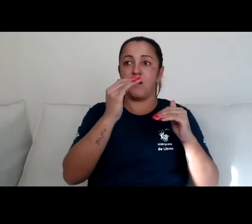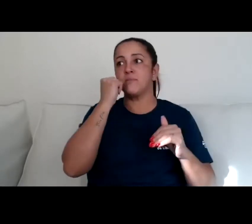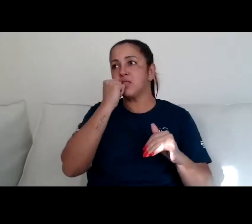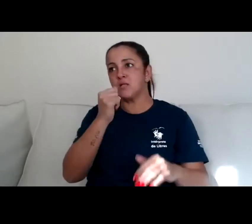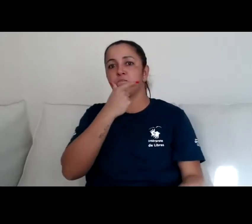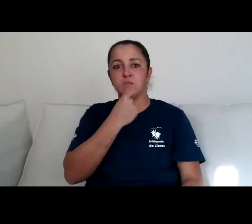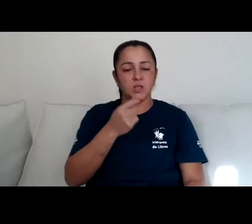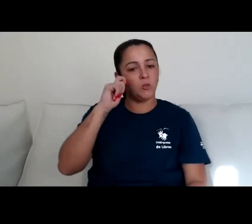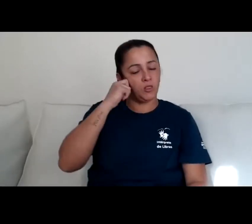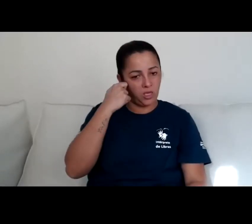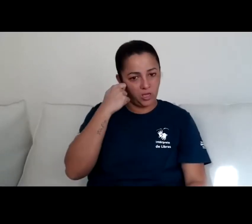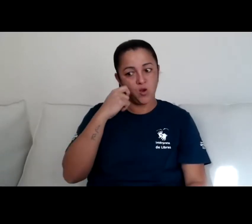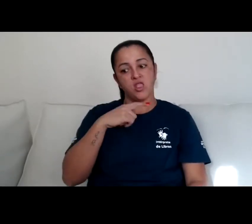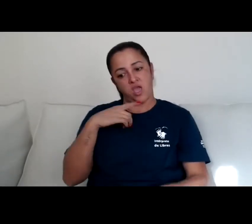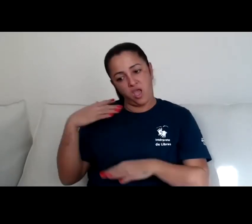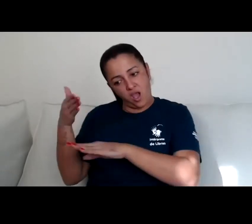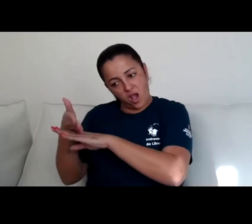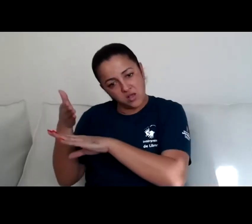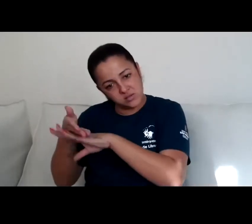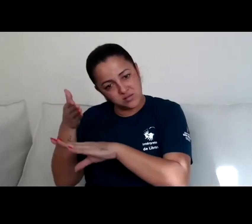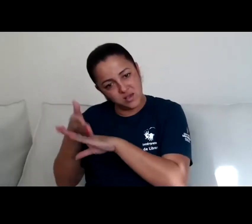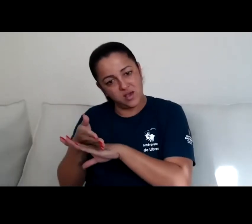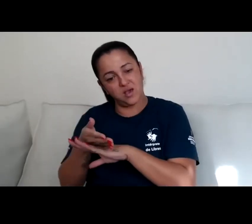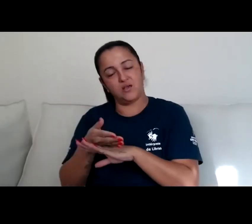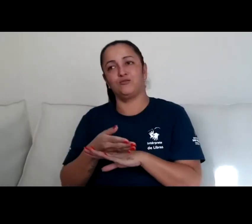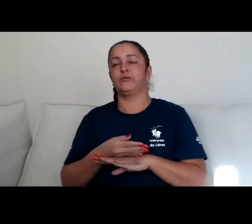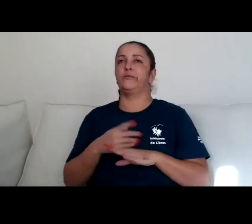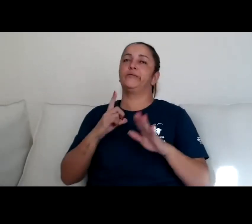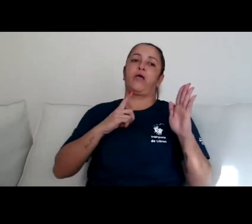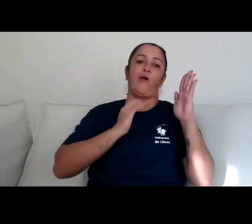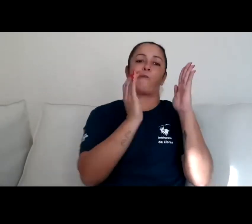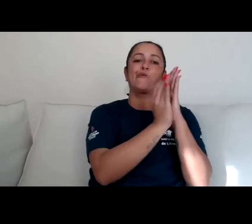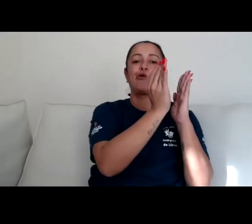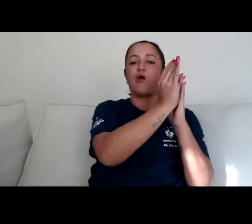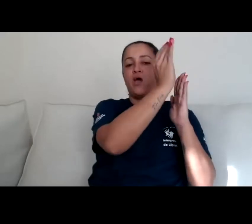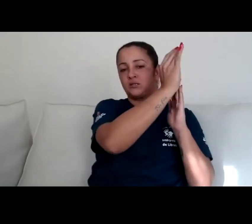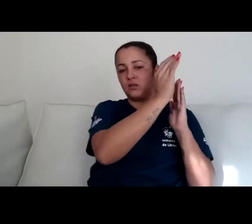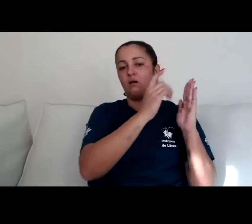vão ter acesso, apesar de toda a burocracia que a gente sabe